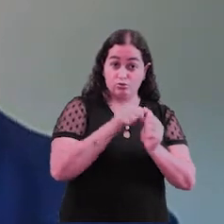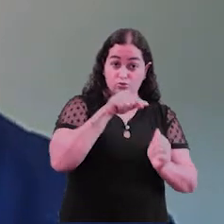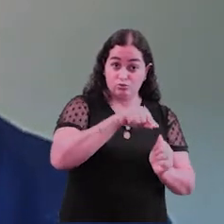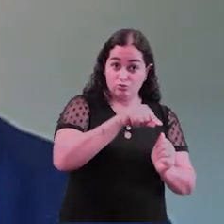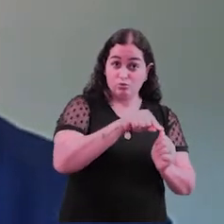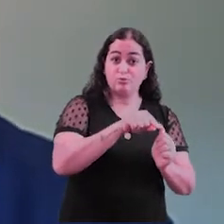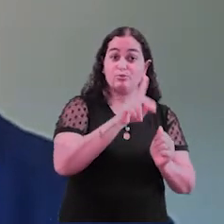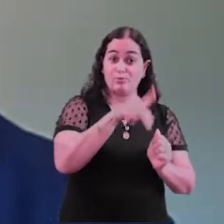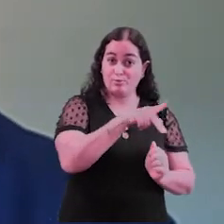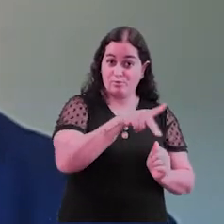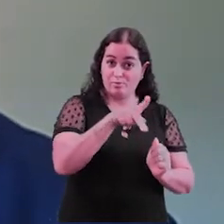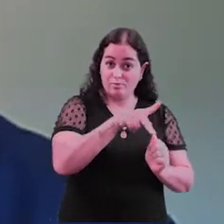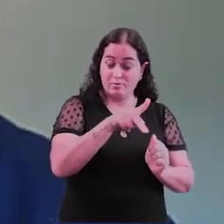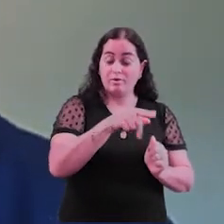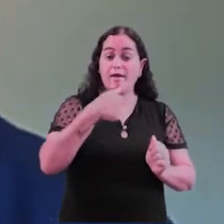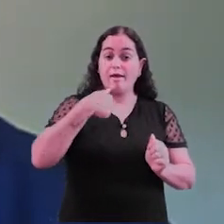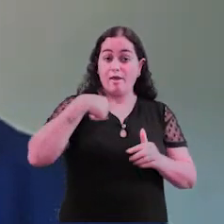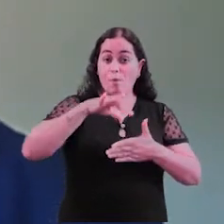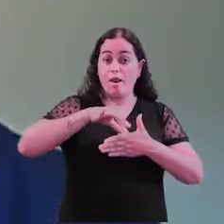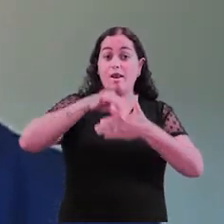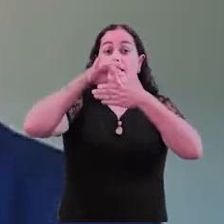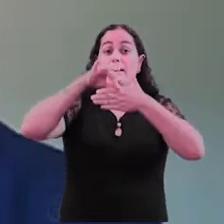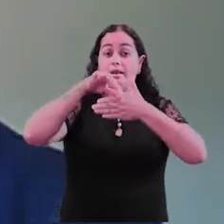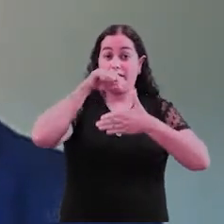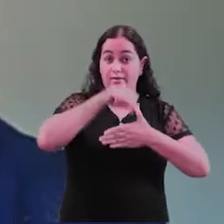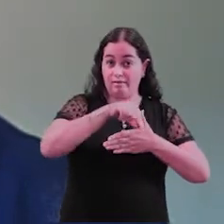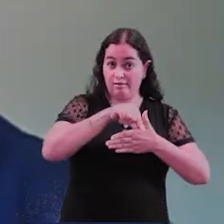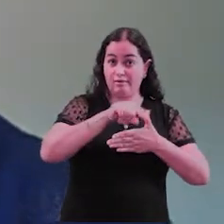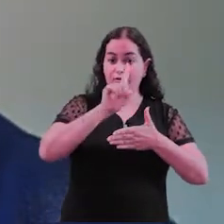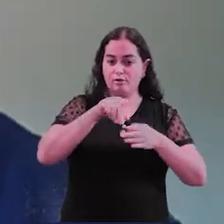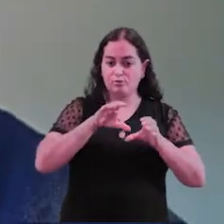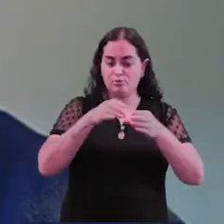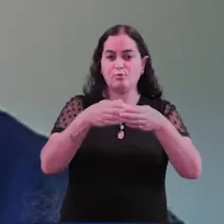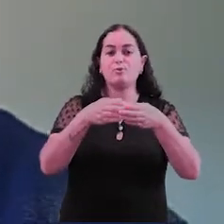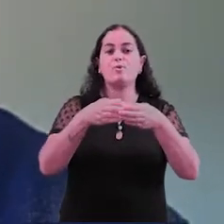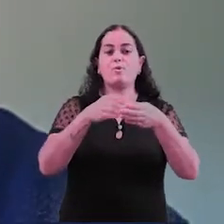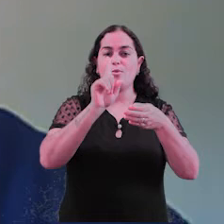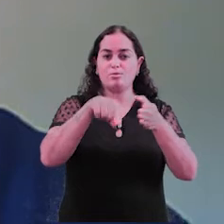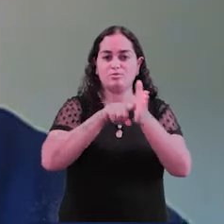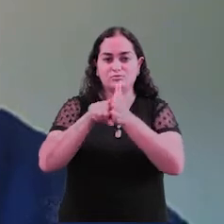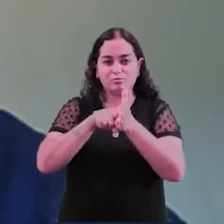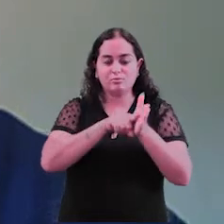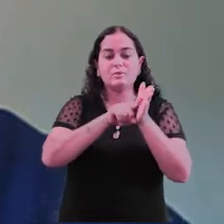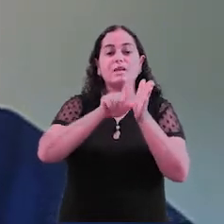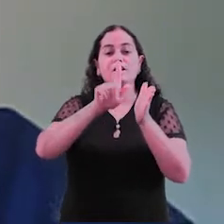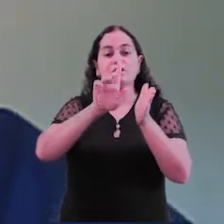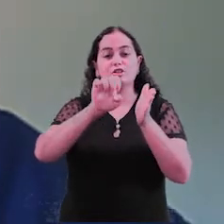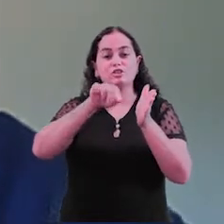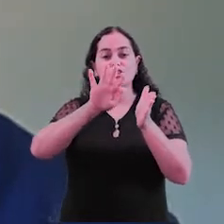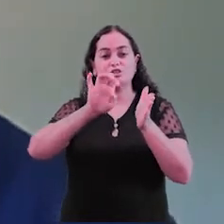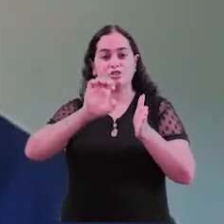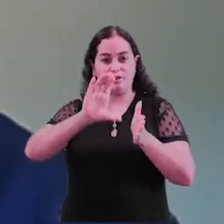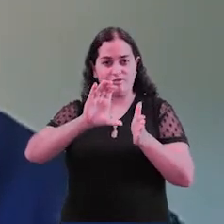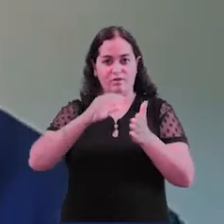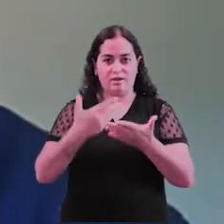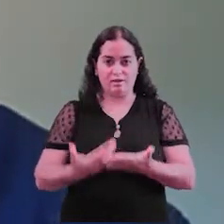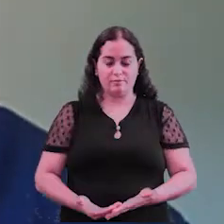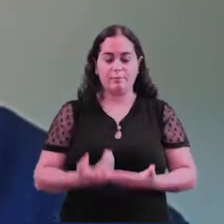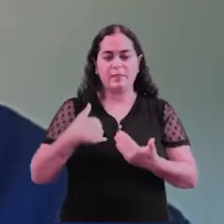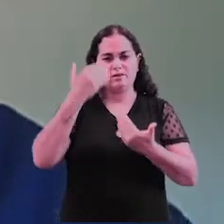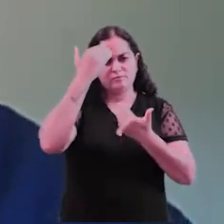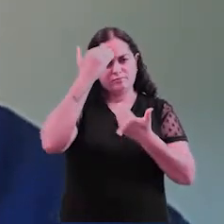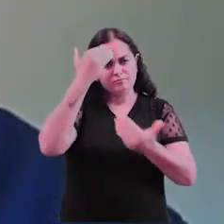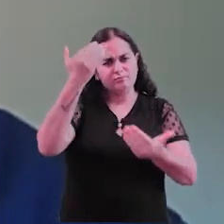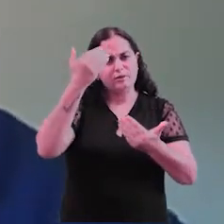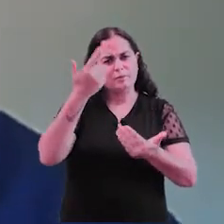UFTM, sou líder do Grupo de Estudo e Pesquisa em Educação Não Formal e Ensino de Ciências, o GENFEC.